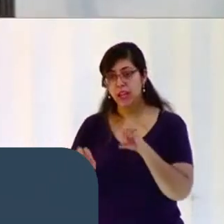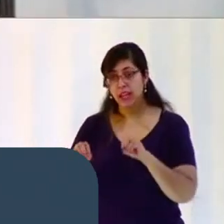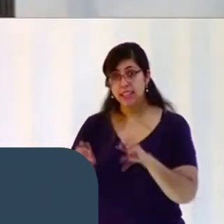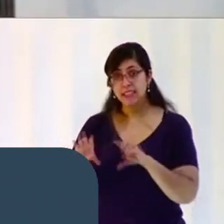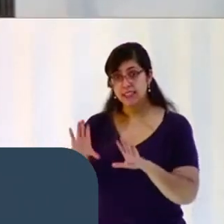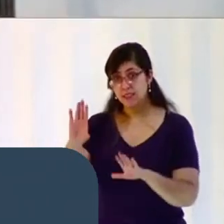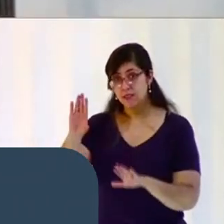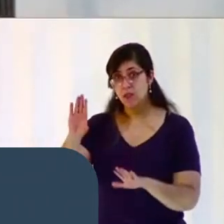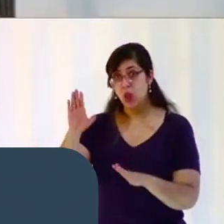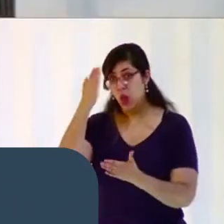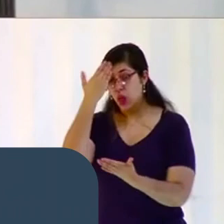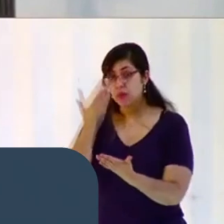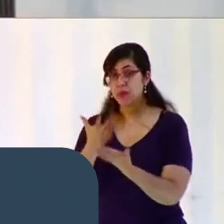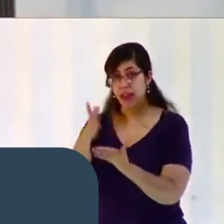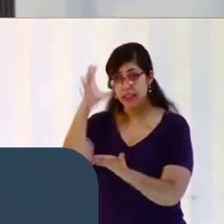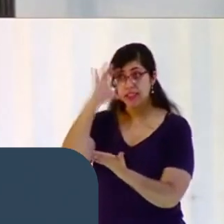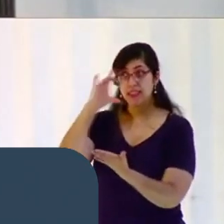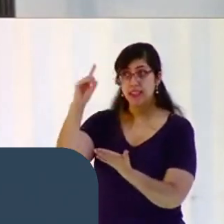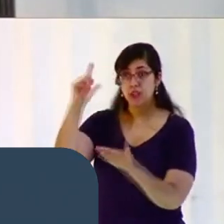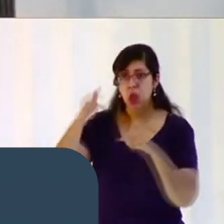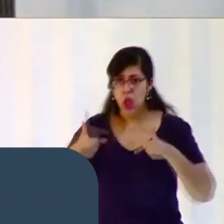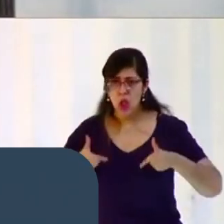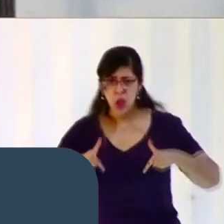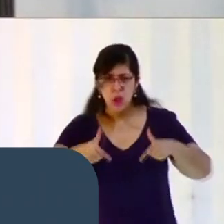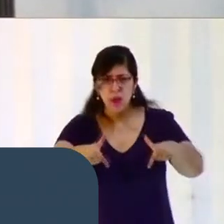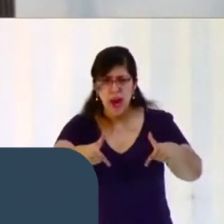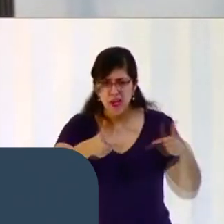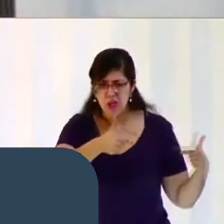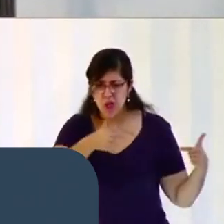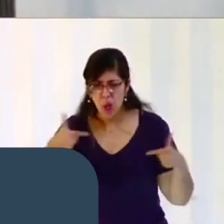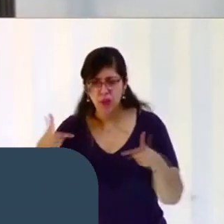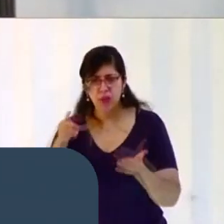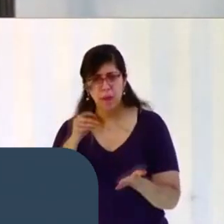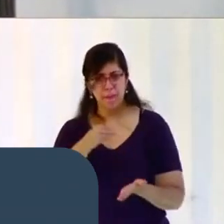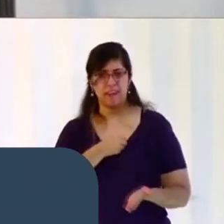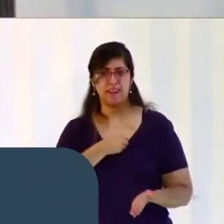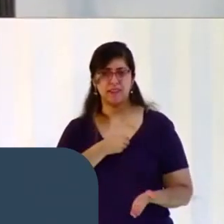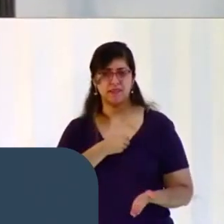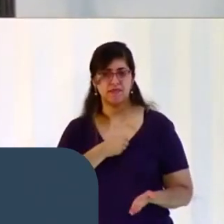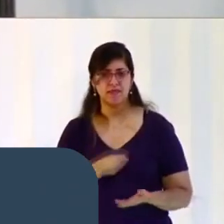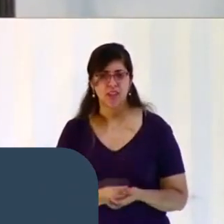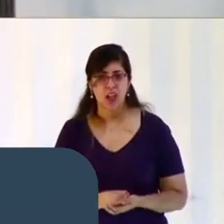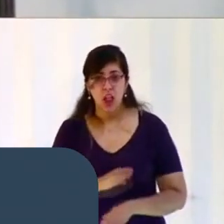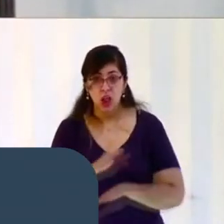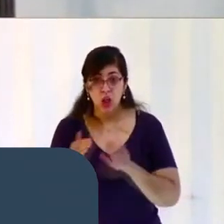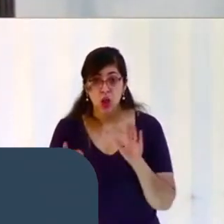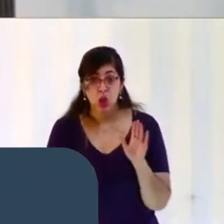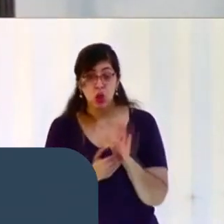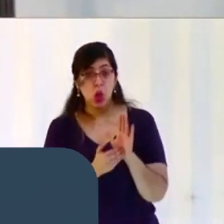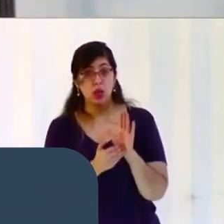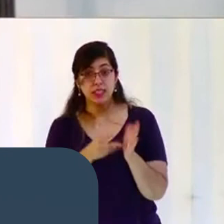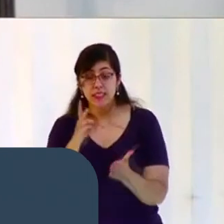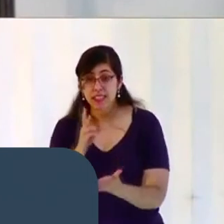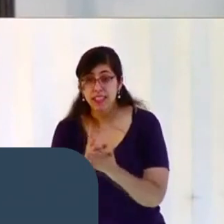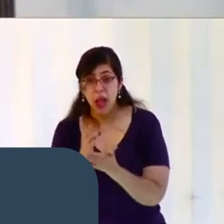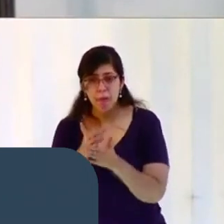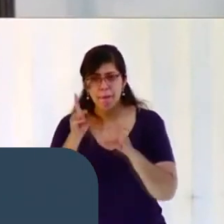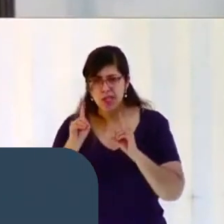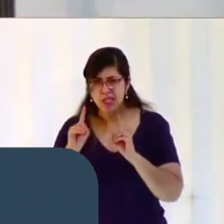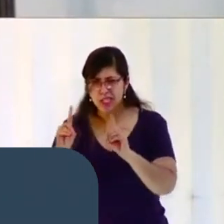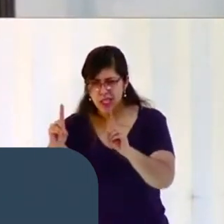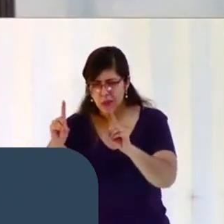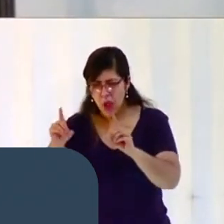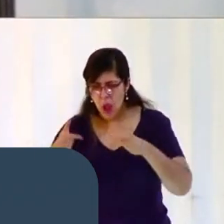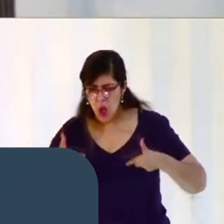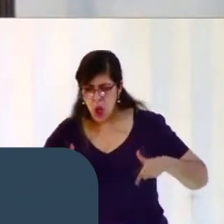pecado. E lutar contra o pecado é crescer em santidade. Todas as vezes que os discípulos lutam contra o